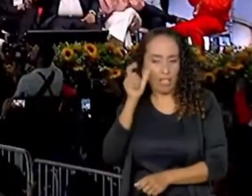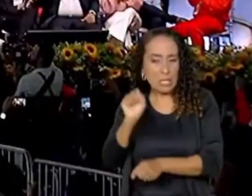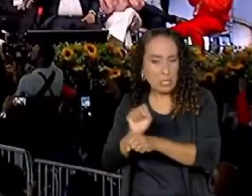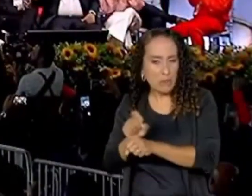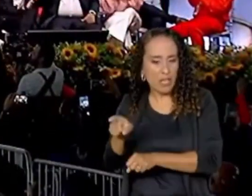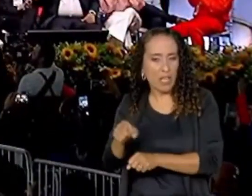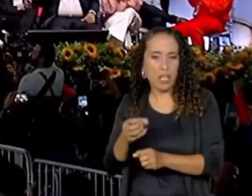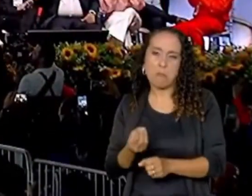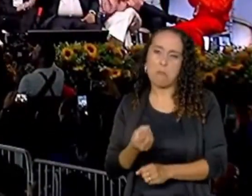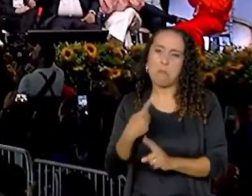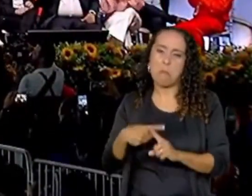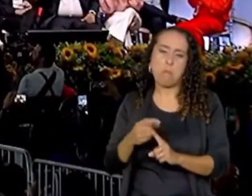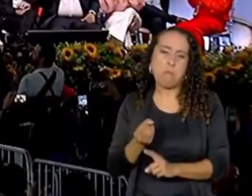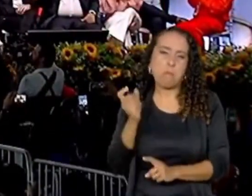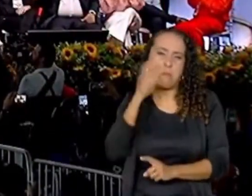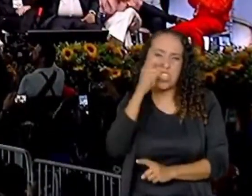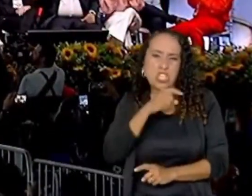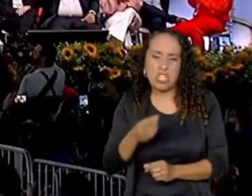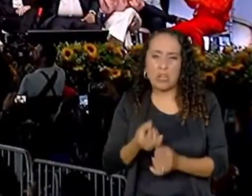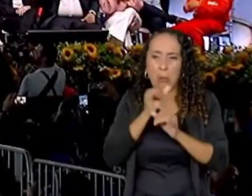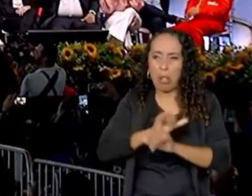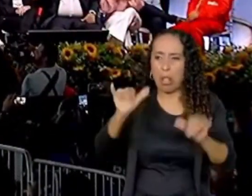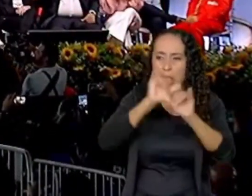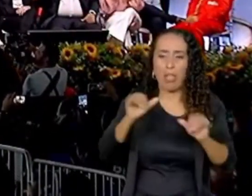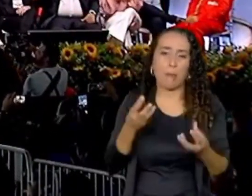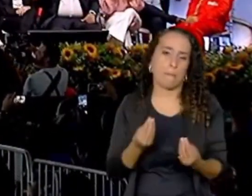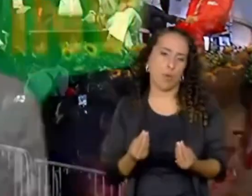tanta mentira que eles contaram.